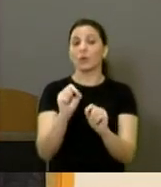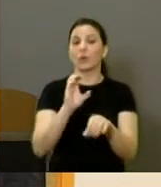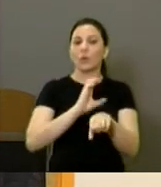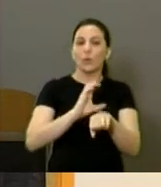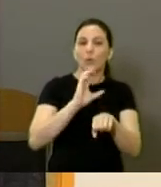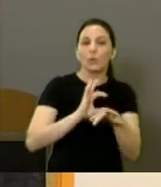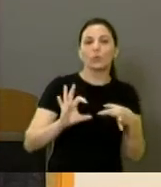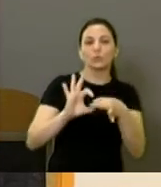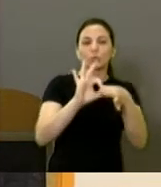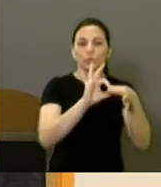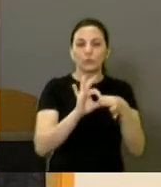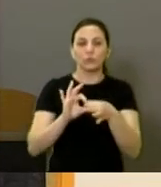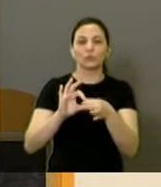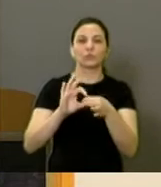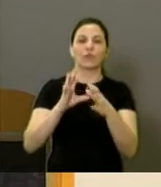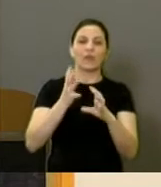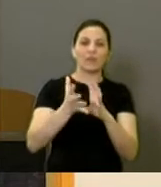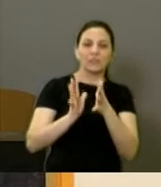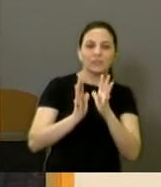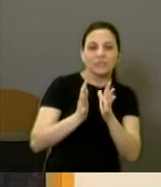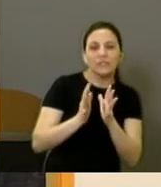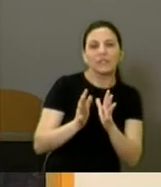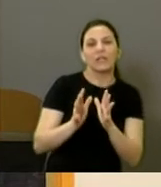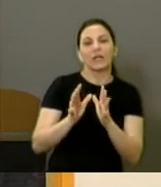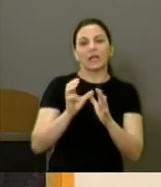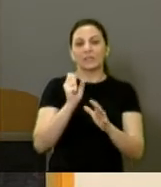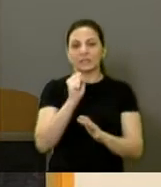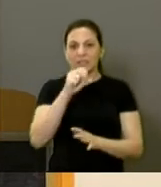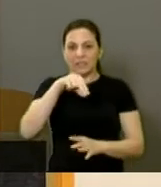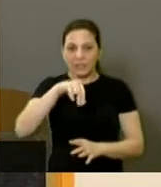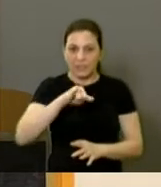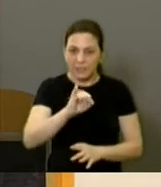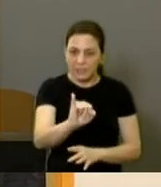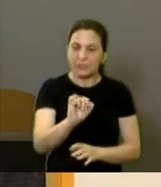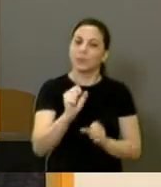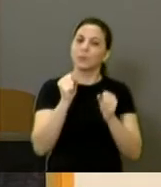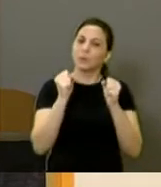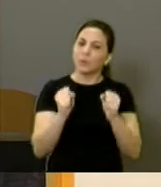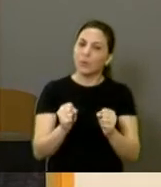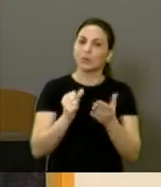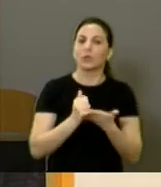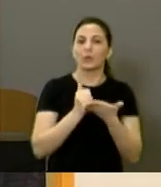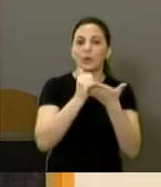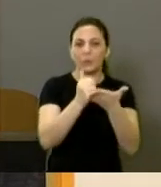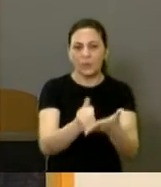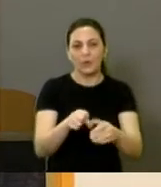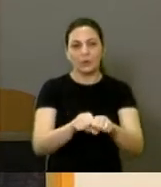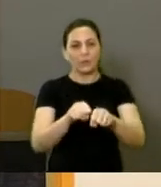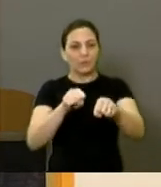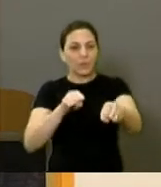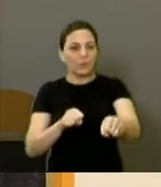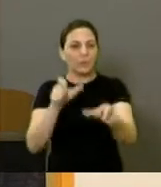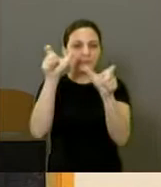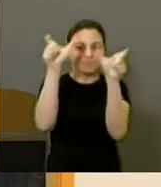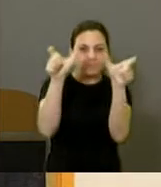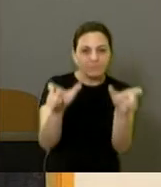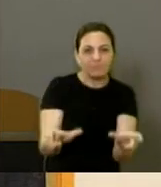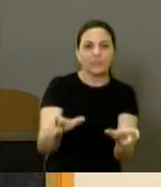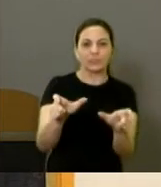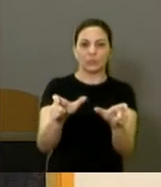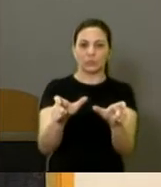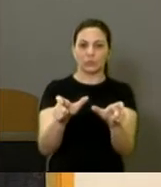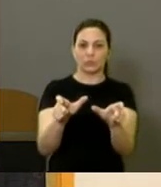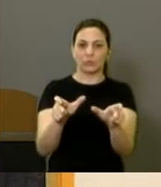curso em parceria com o SENAI para que a gente possa contribuir na formação das pessoas em relação